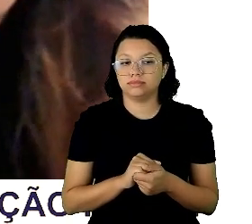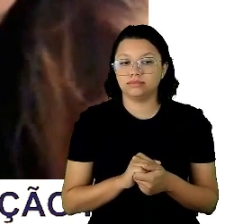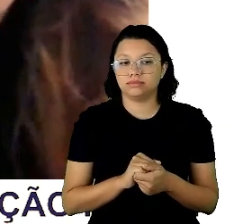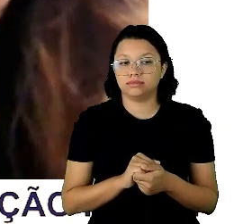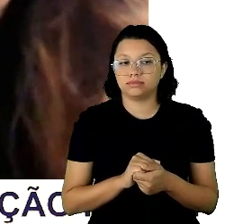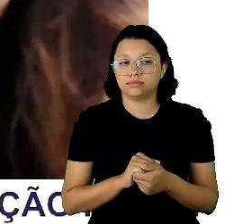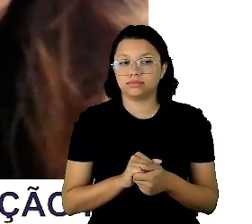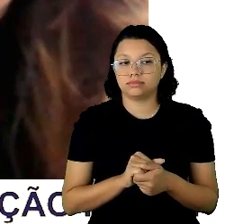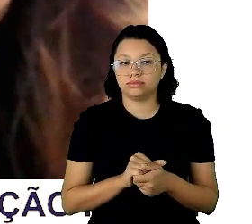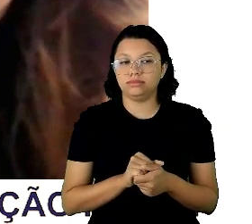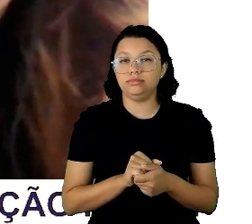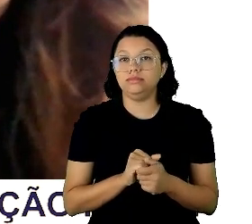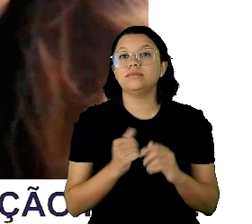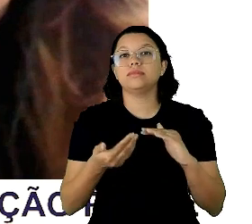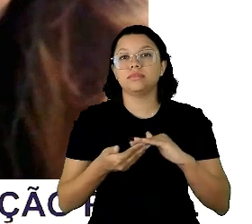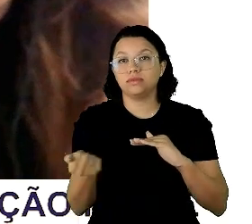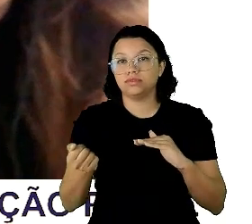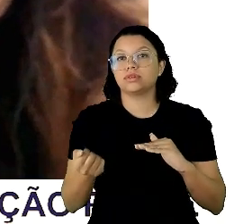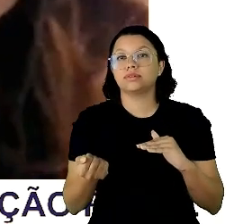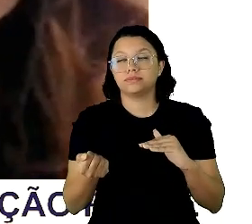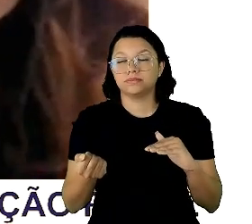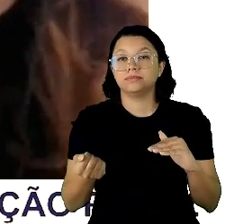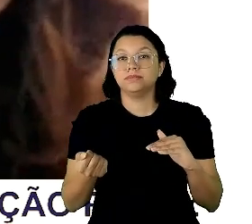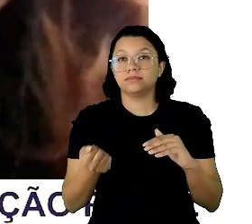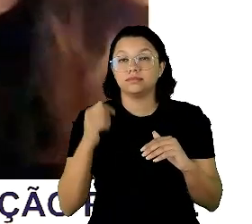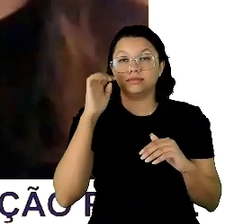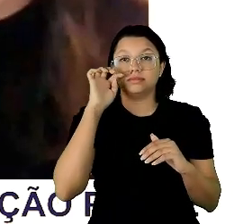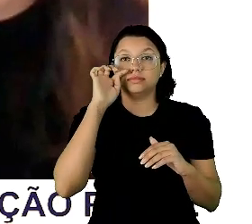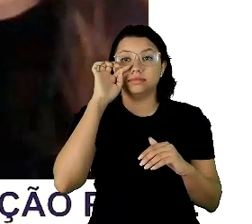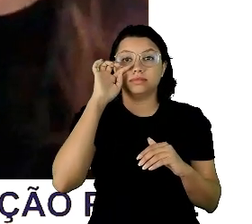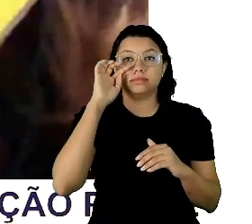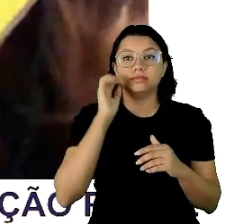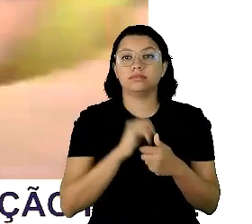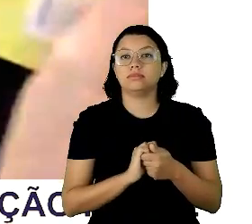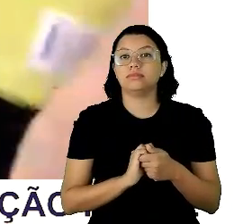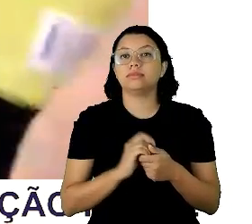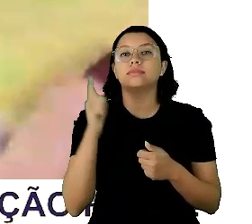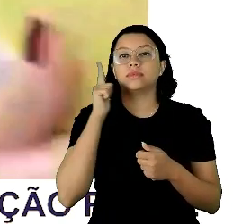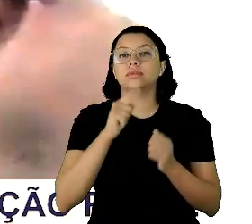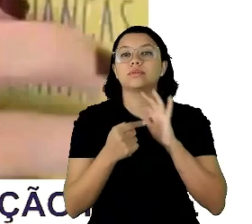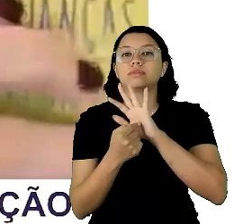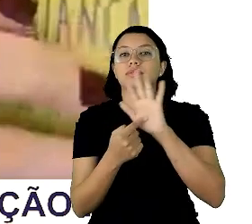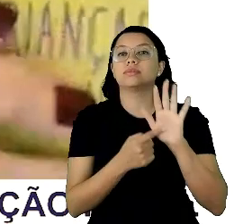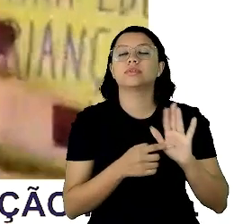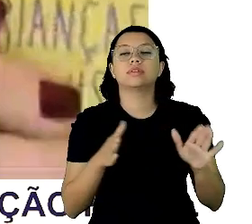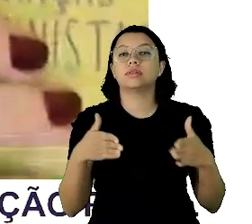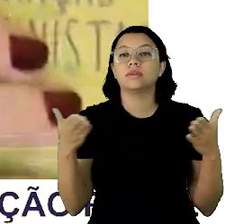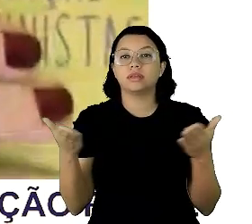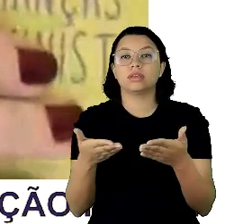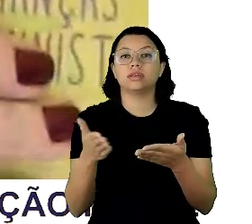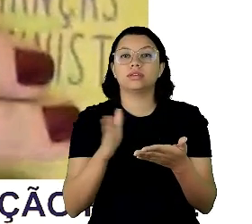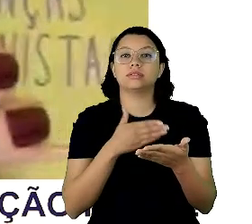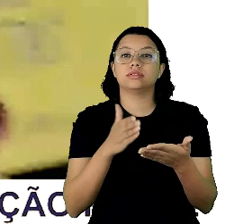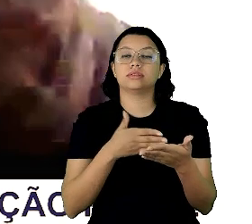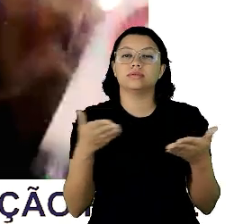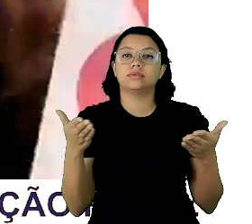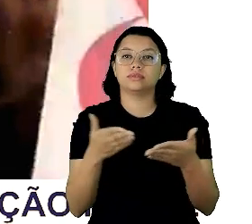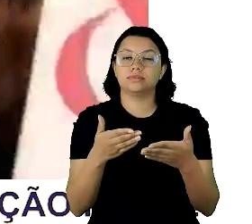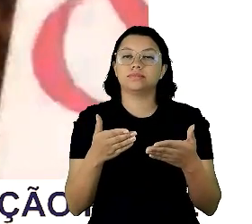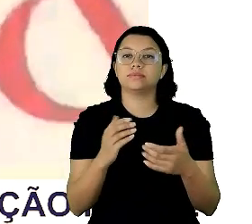Eu vou tirar o fundo de tela e aí eu consigo mostrar. Então, é esse livro aqui, da